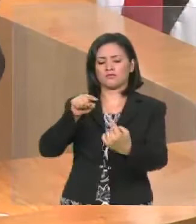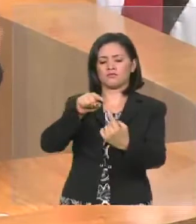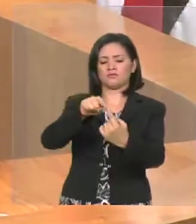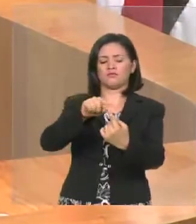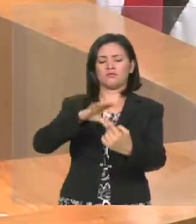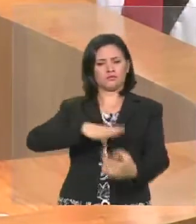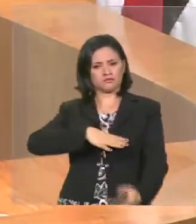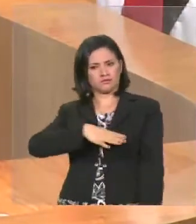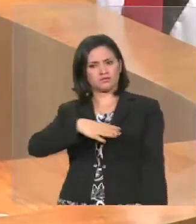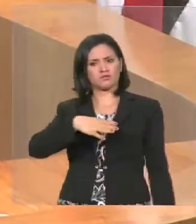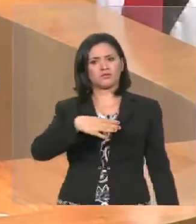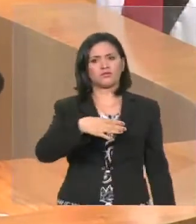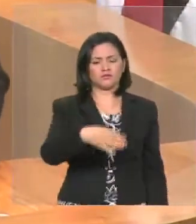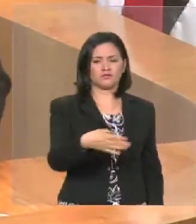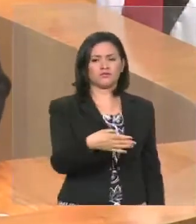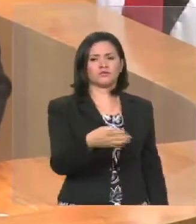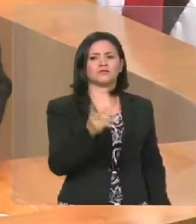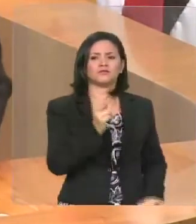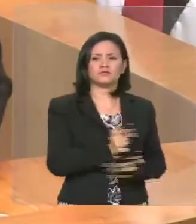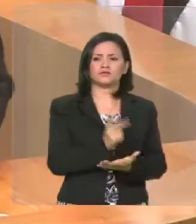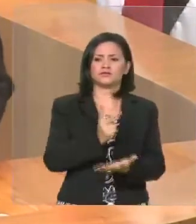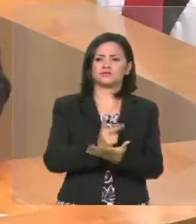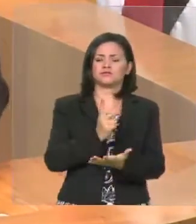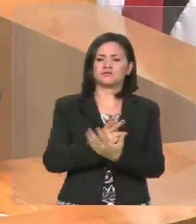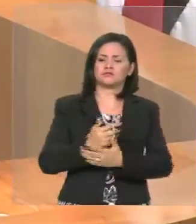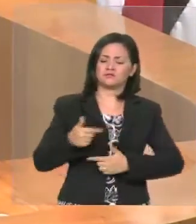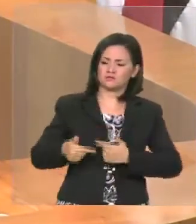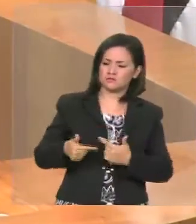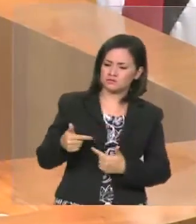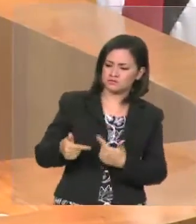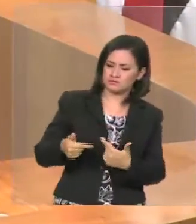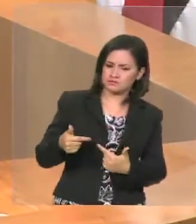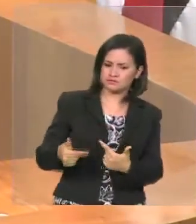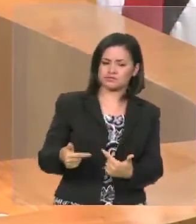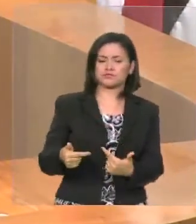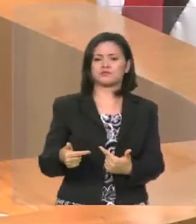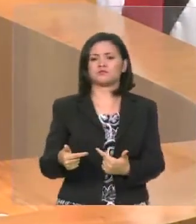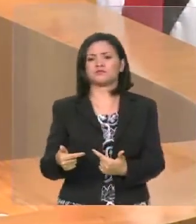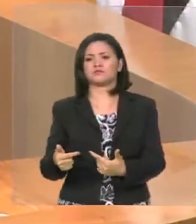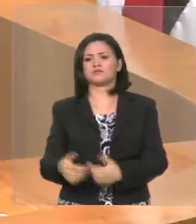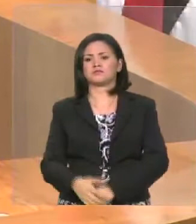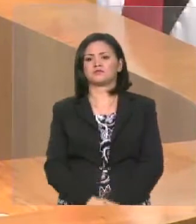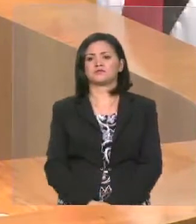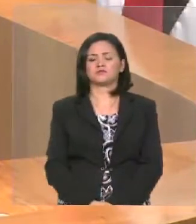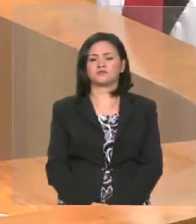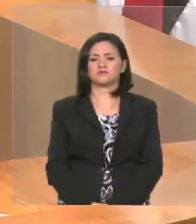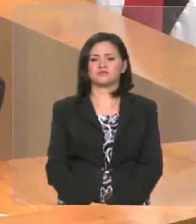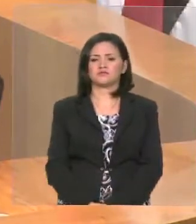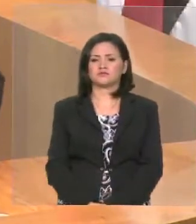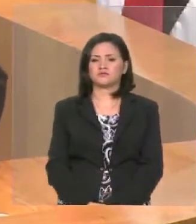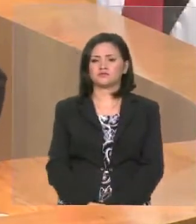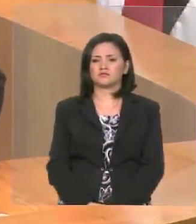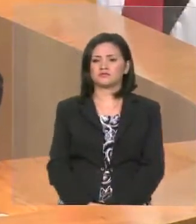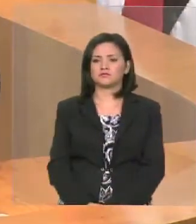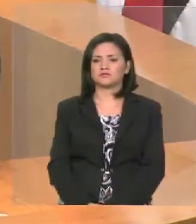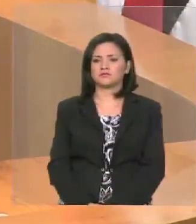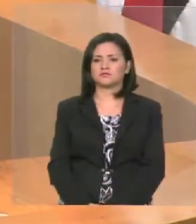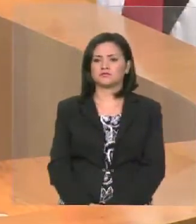coragem para continuar lutando, continuar com os meus firmes propósitos nessa